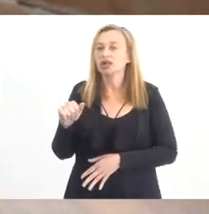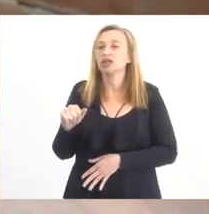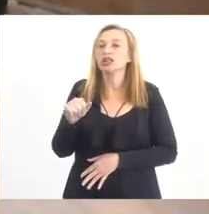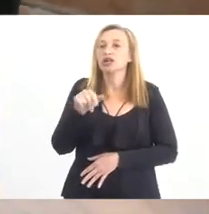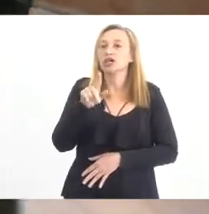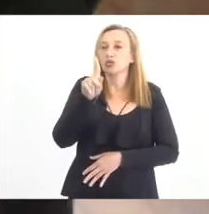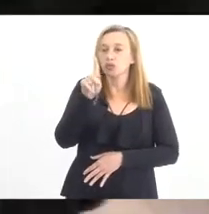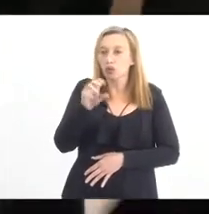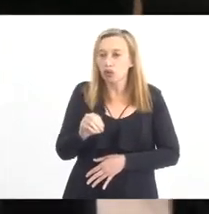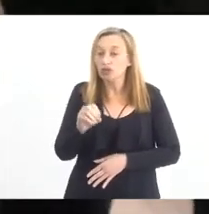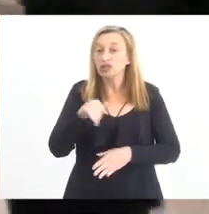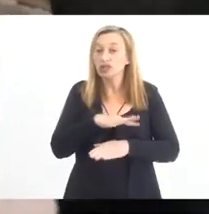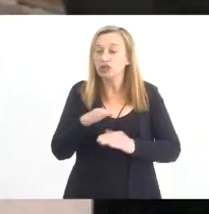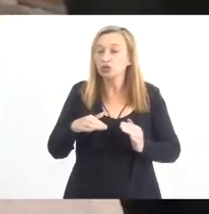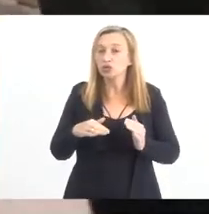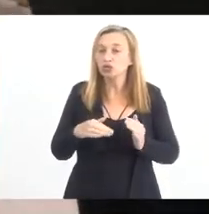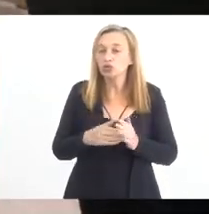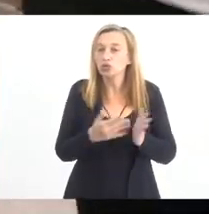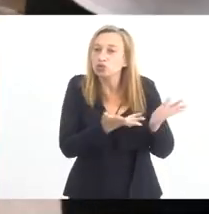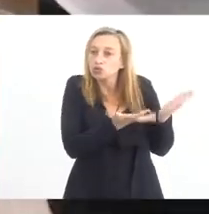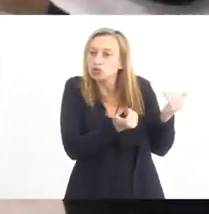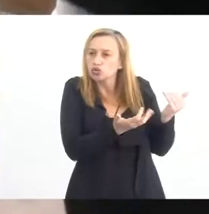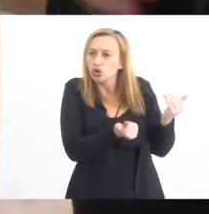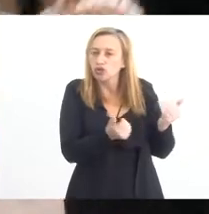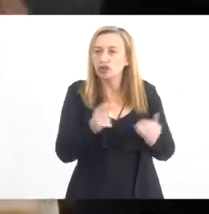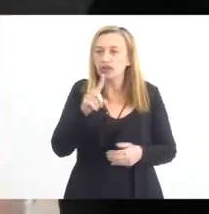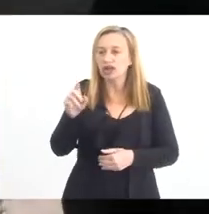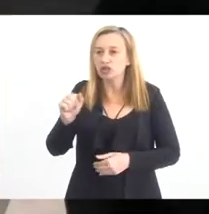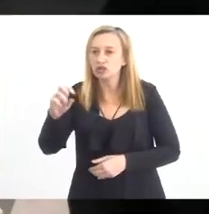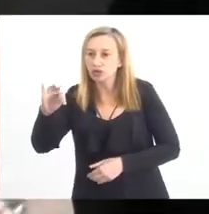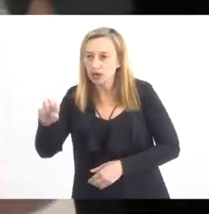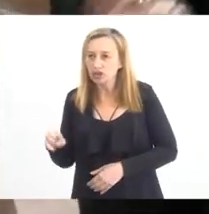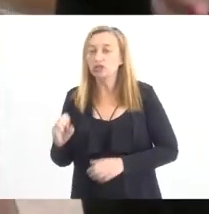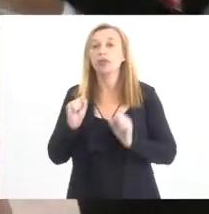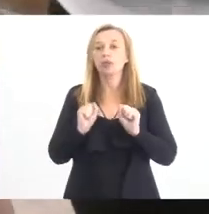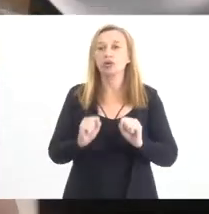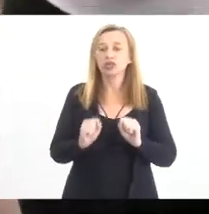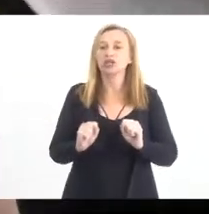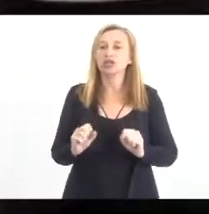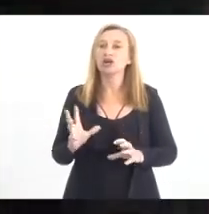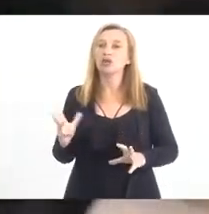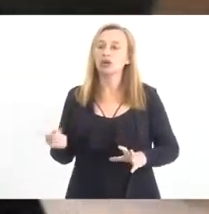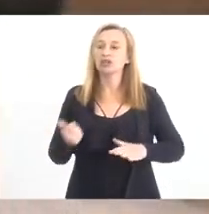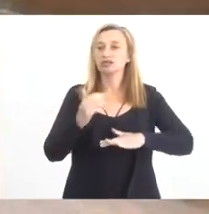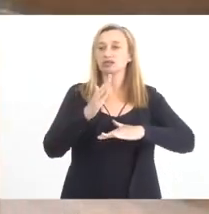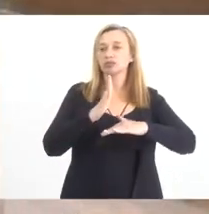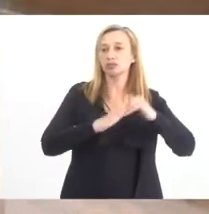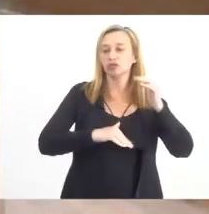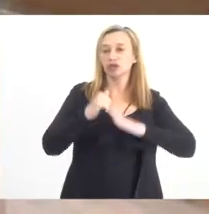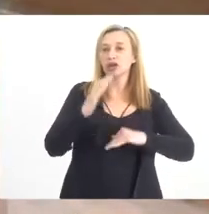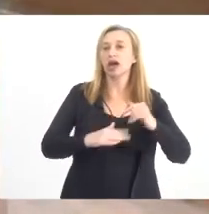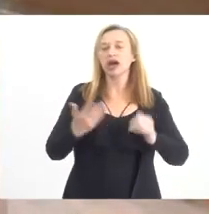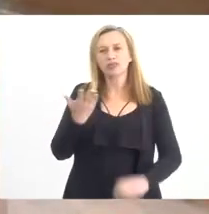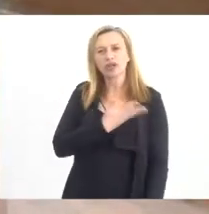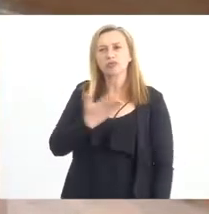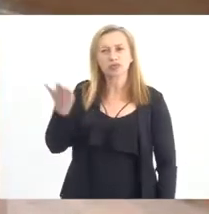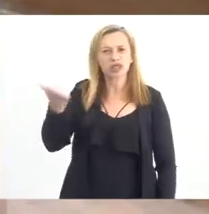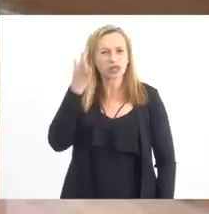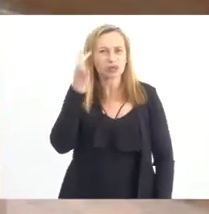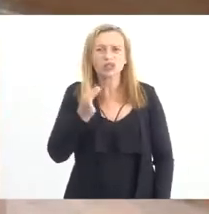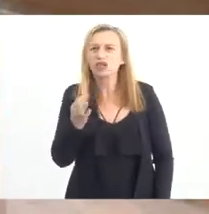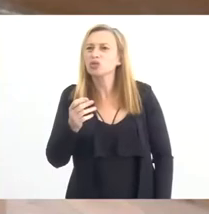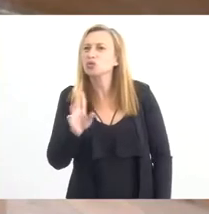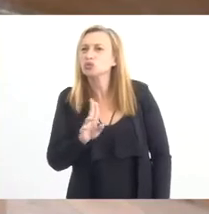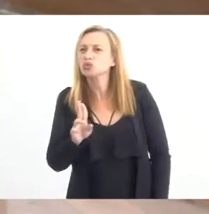Oeste, tira toda a juventude, aqueles jovens, para poder ter uma qualificação profissional. Quando a minha amiga, não sei qual é o nome da